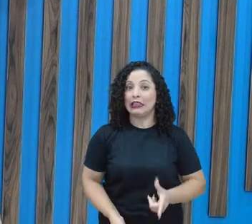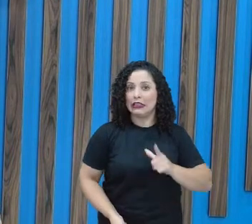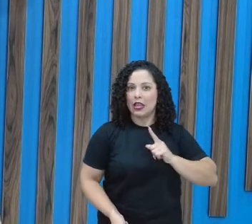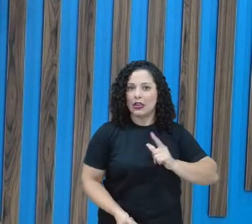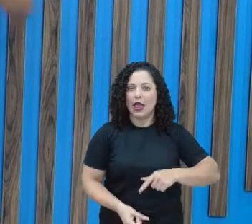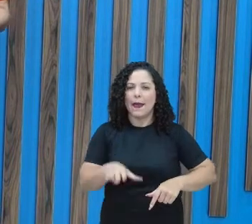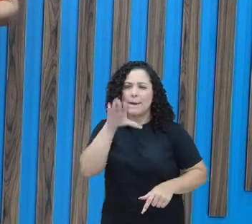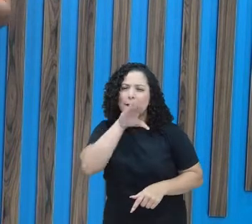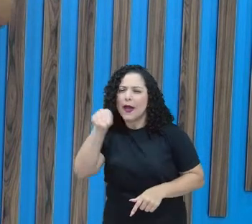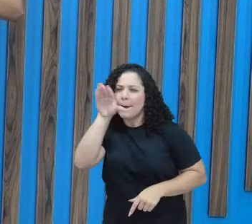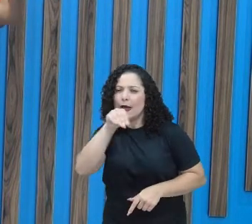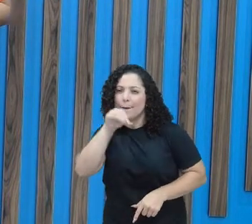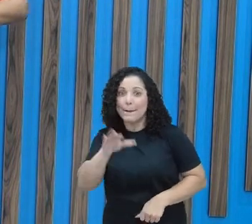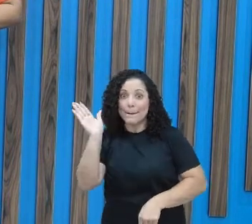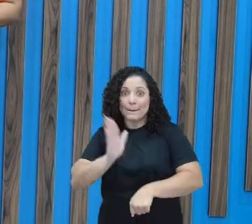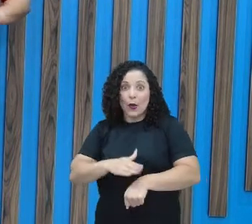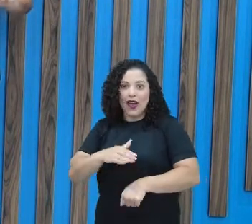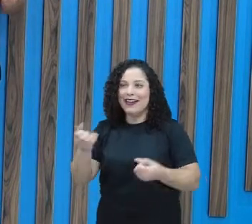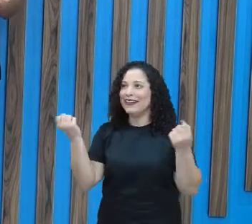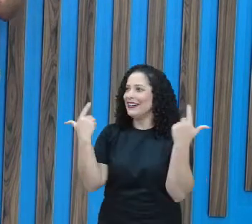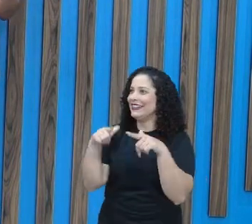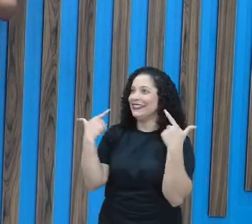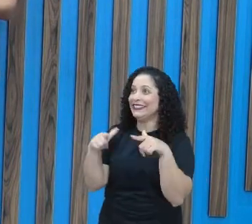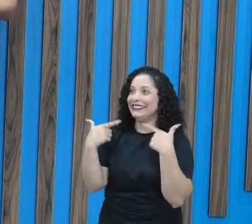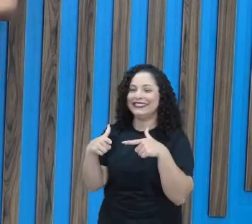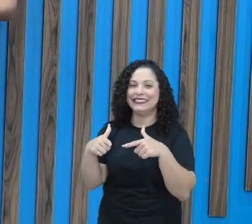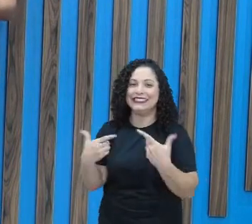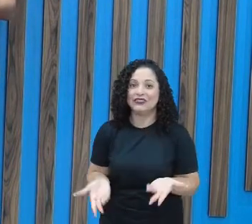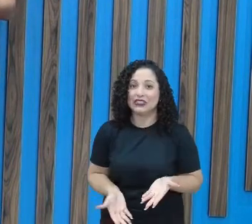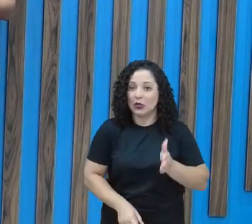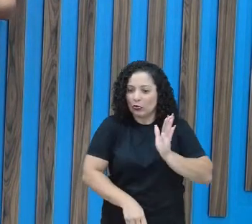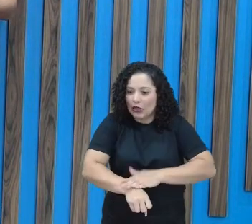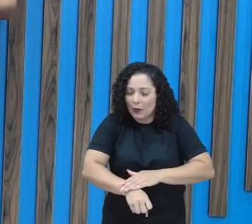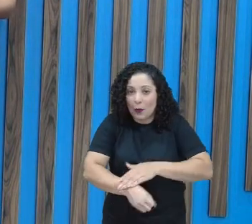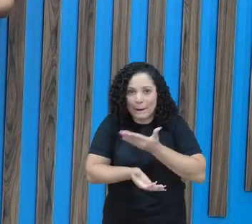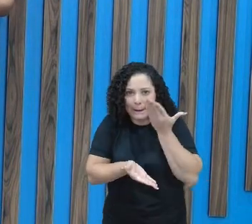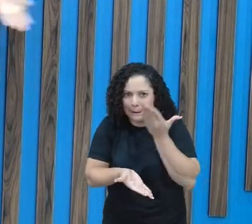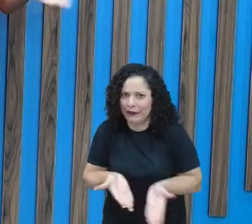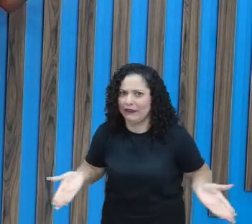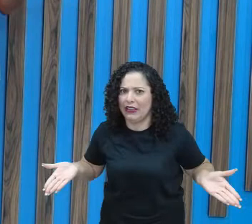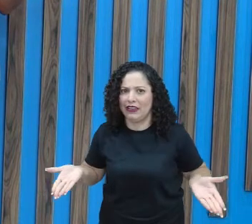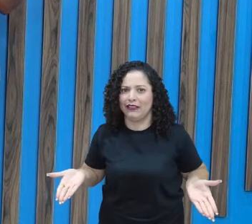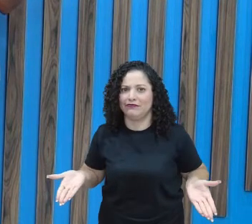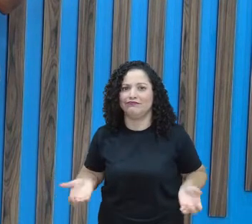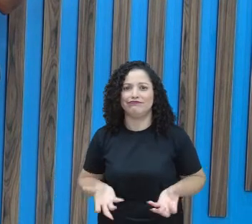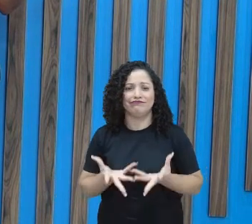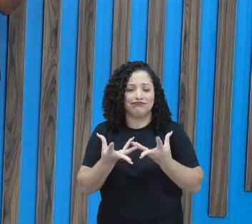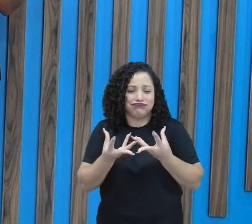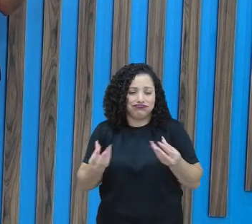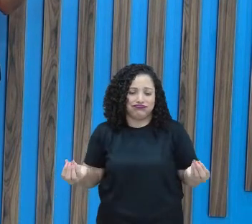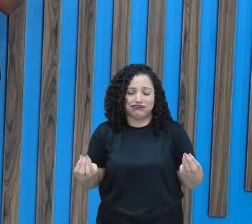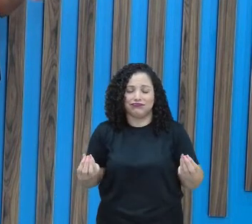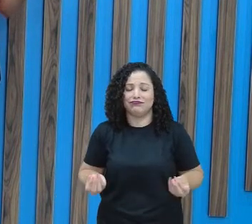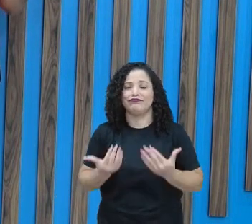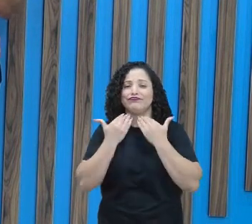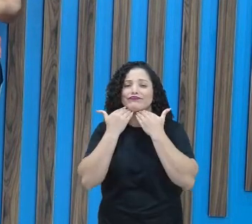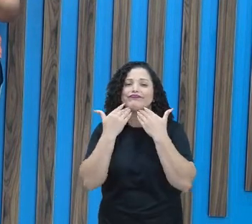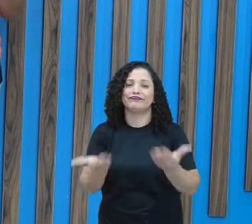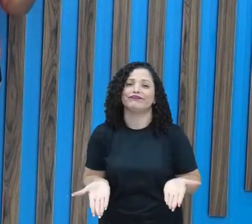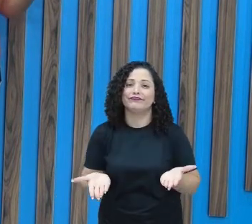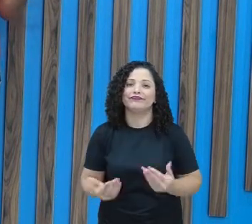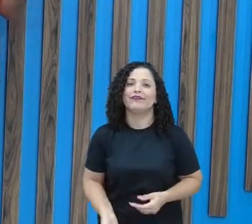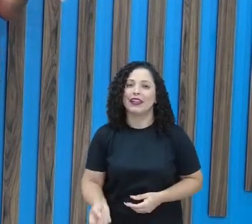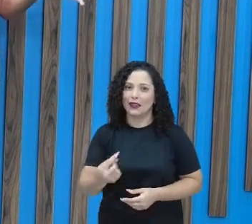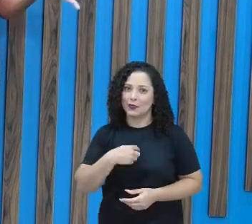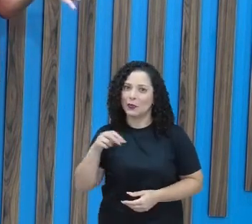tem uma reviravolta. Então, se você não acerta esse timing, vai ficar sem graça, né? Eu, como